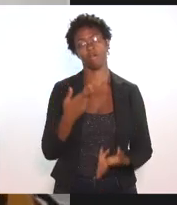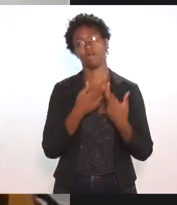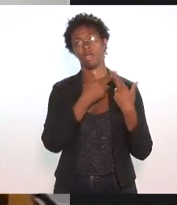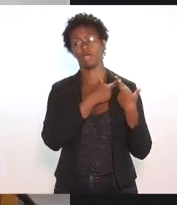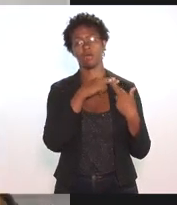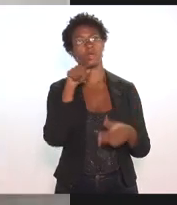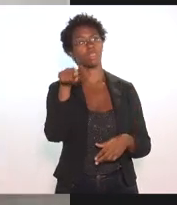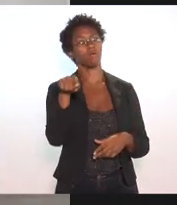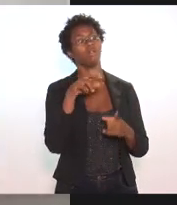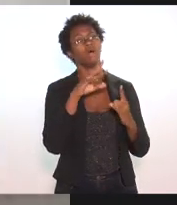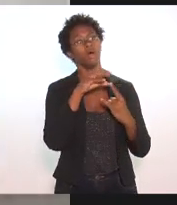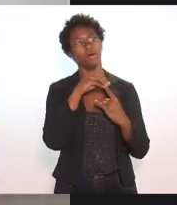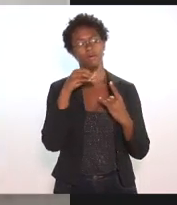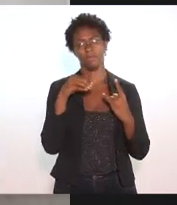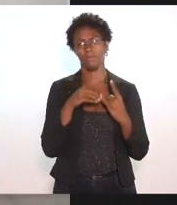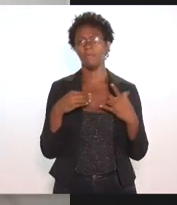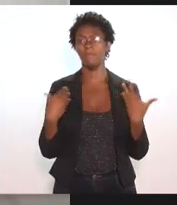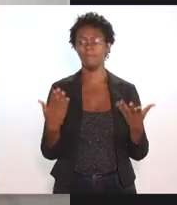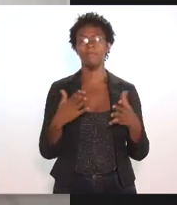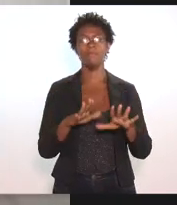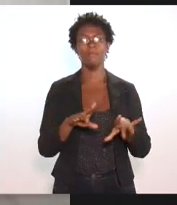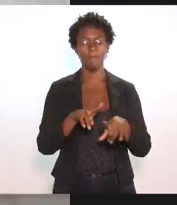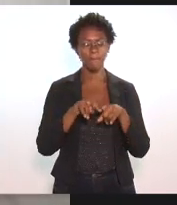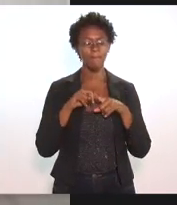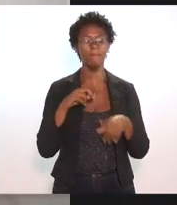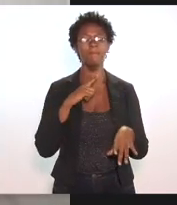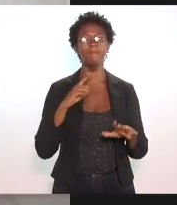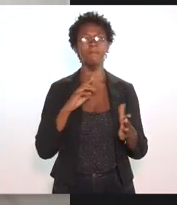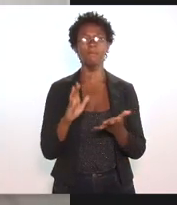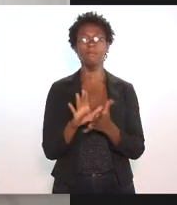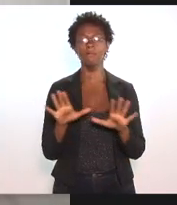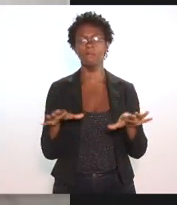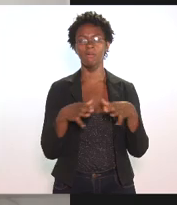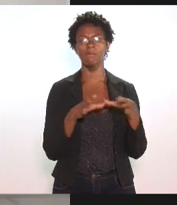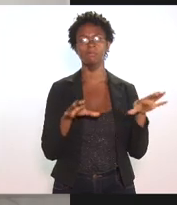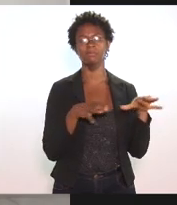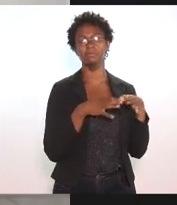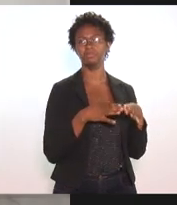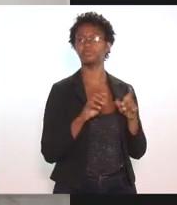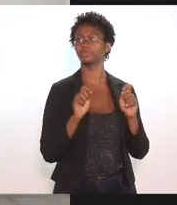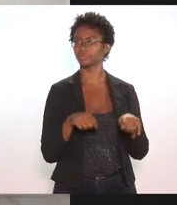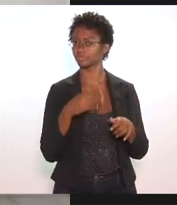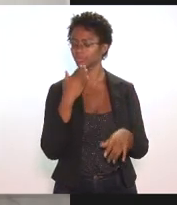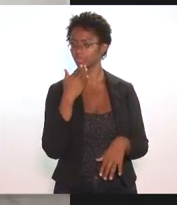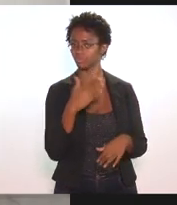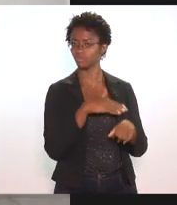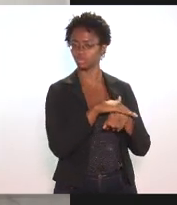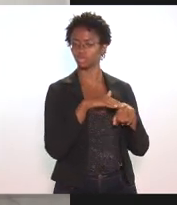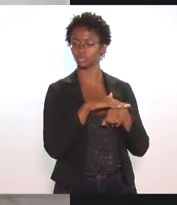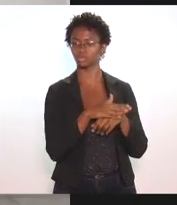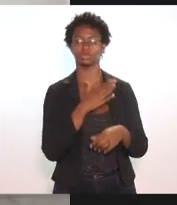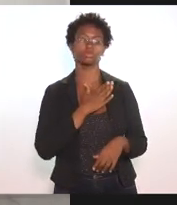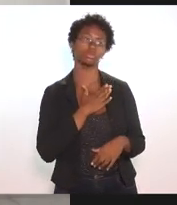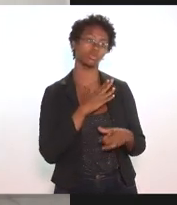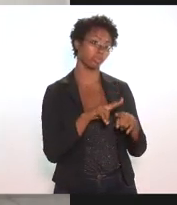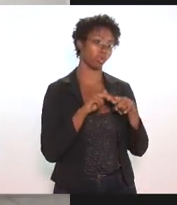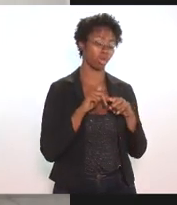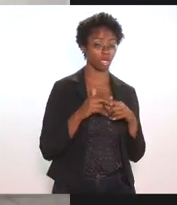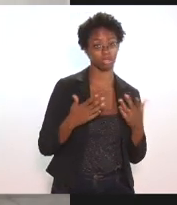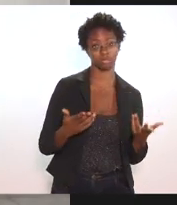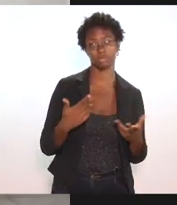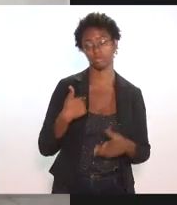Então, nesse sentido, há grupos, e a senhora pode, inclusive, pedir para conversar comigo, porque tem pessoas